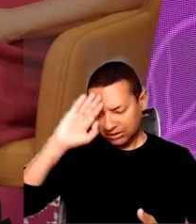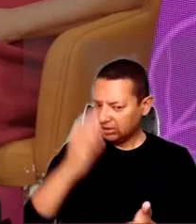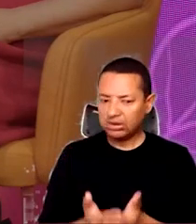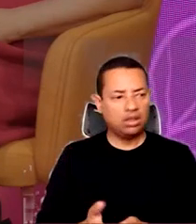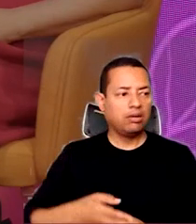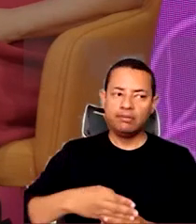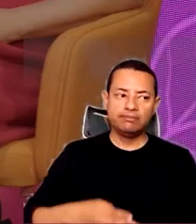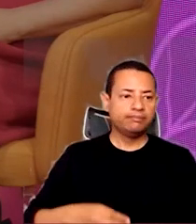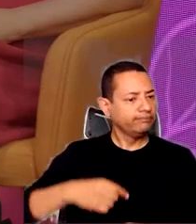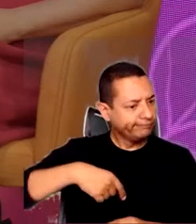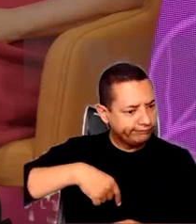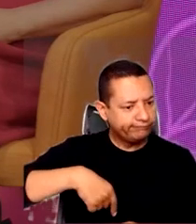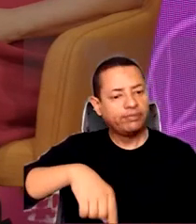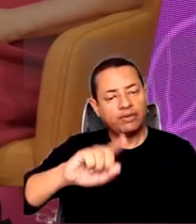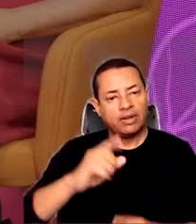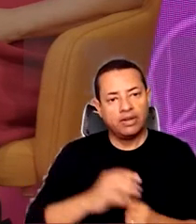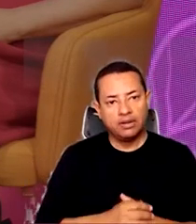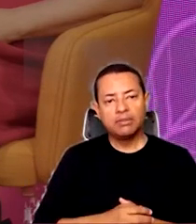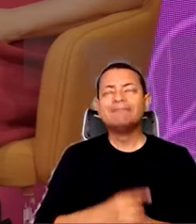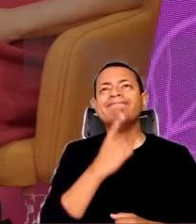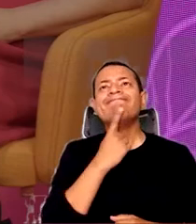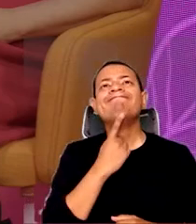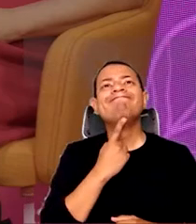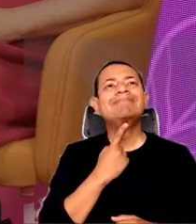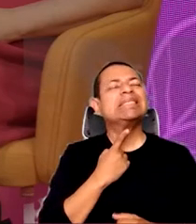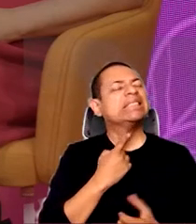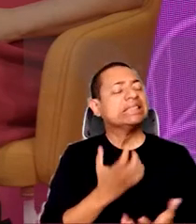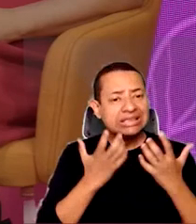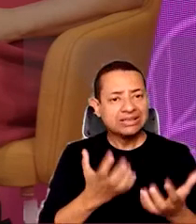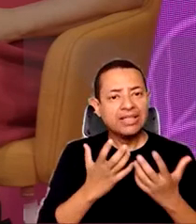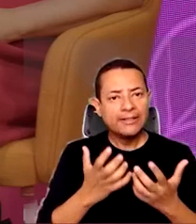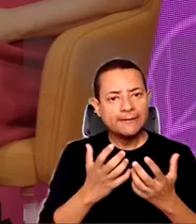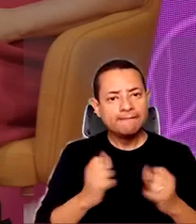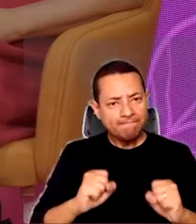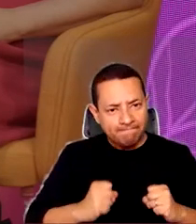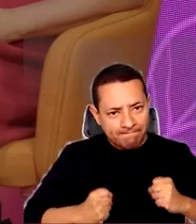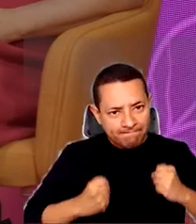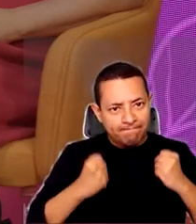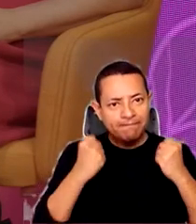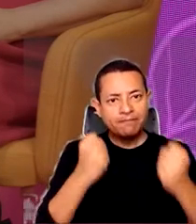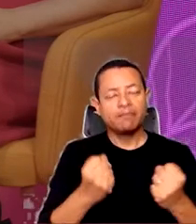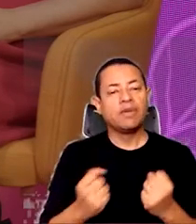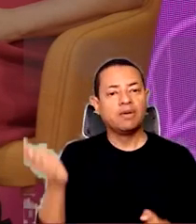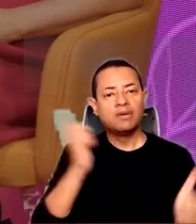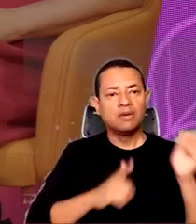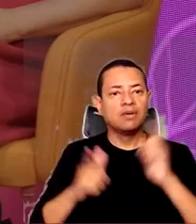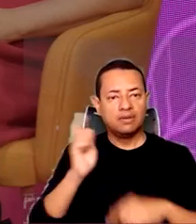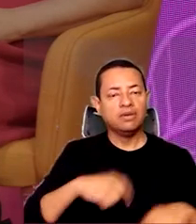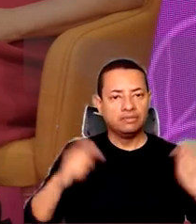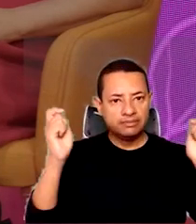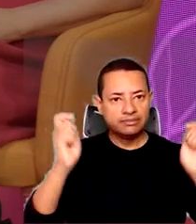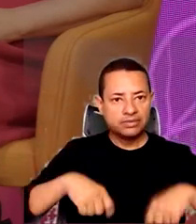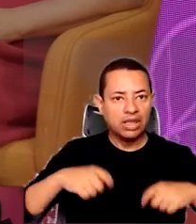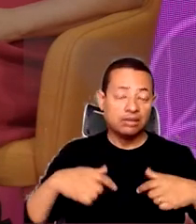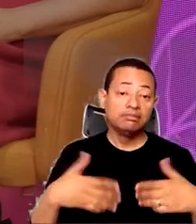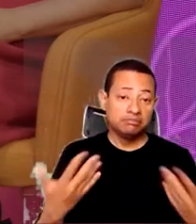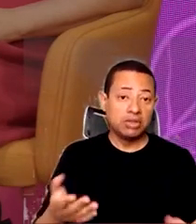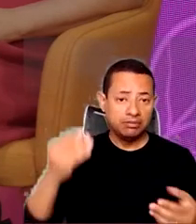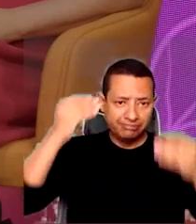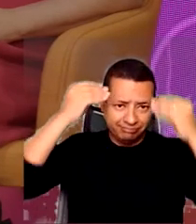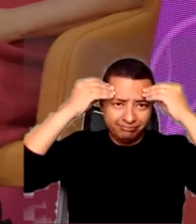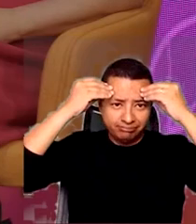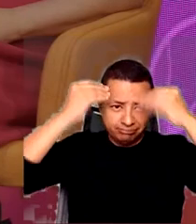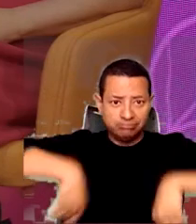e seguir em frente porque eu acho que quando a gente deseja de coração realmente se dedica né aquilo acontece né então é não